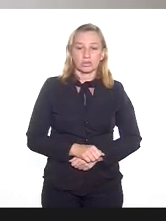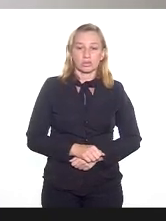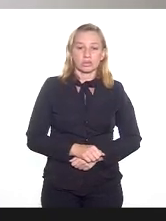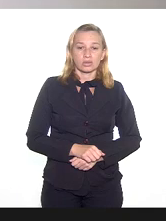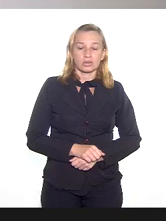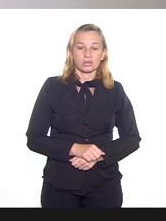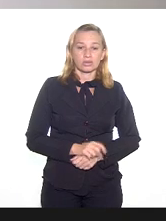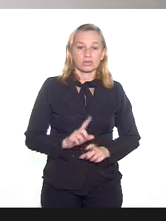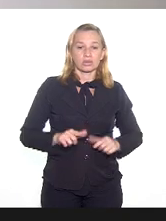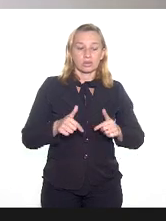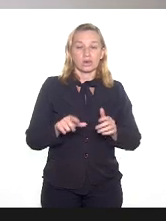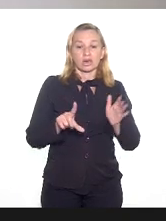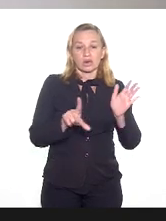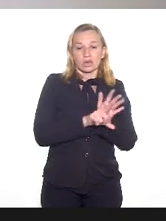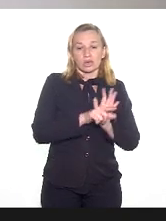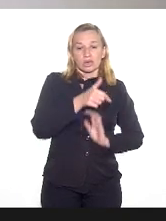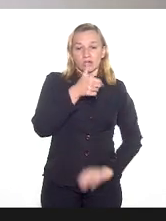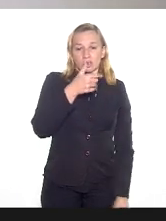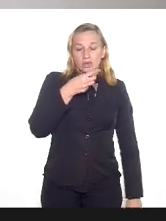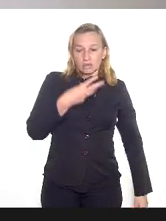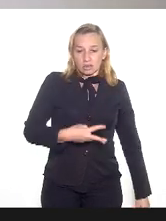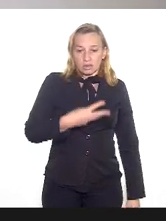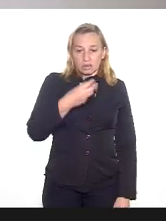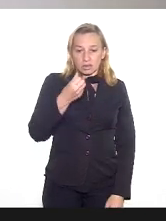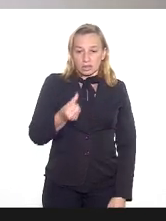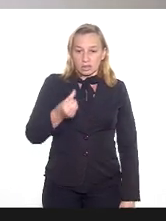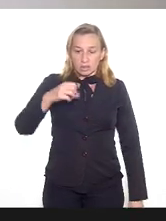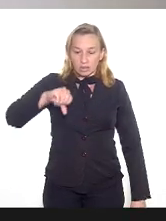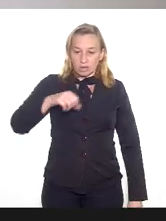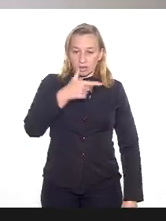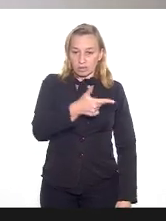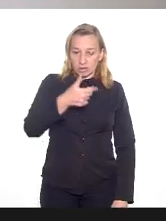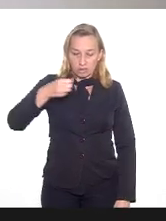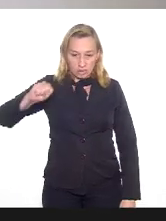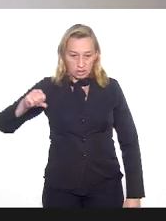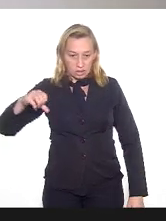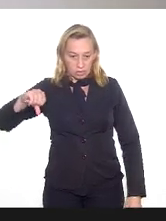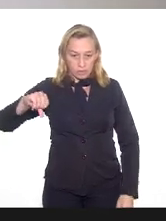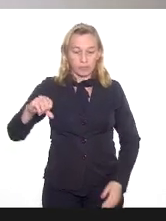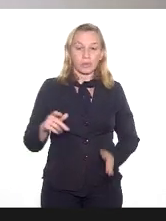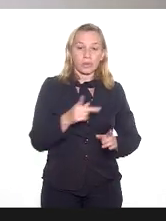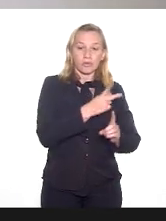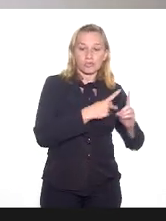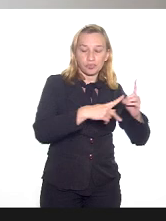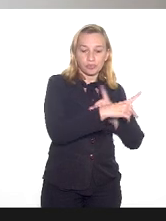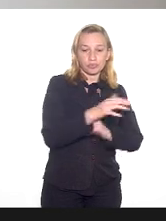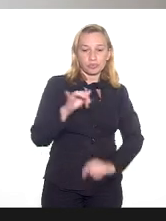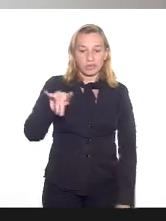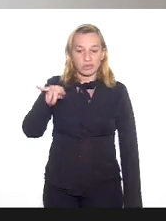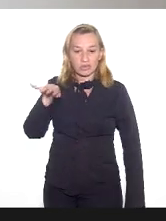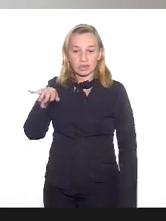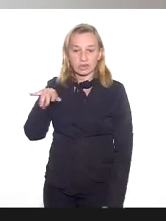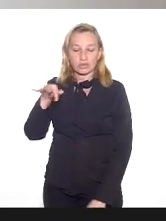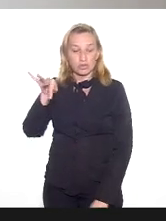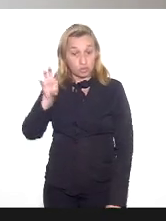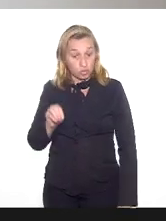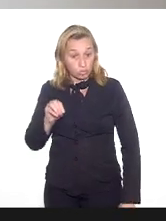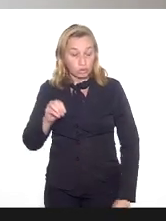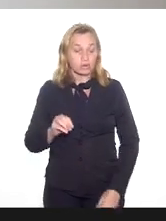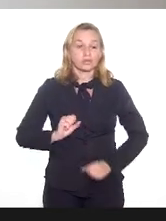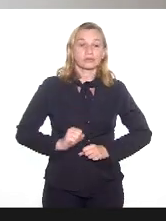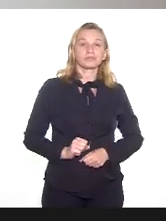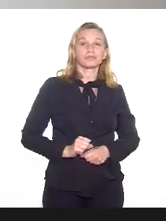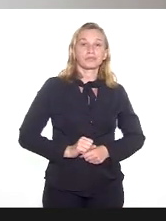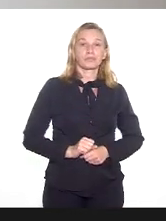Altera a Lei 3.189, de 22 de fevereiro de 99, que institui o Fundo Único da Previdência Social do Estado do Rio de Janeiro, Rio